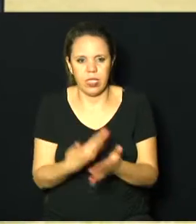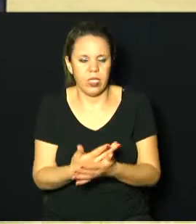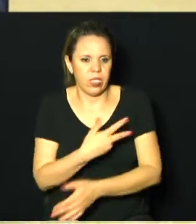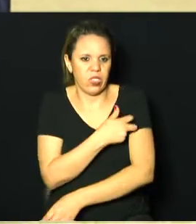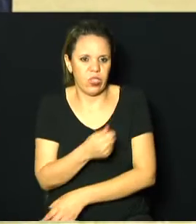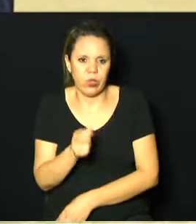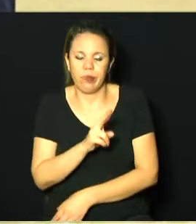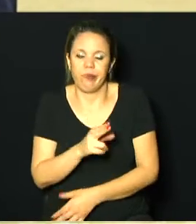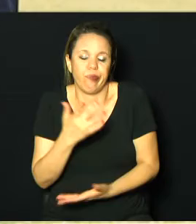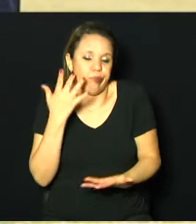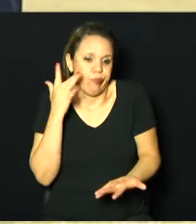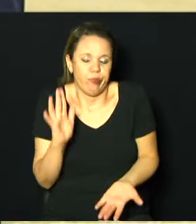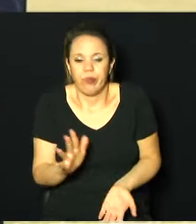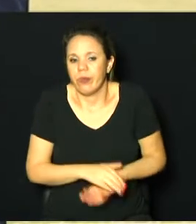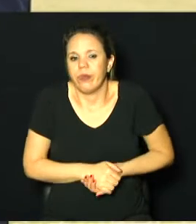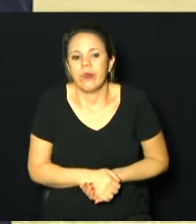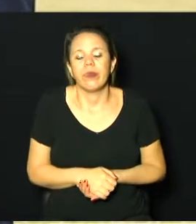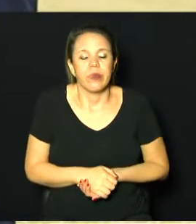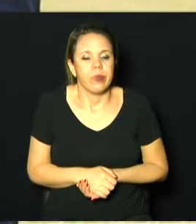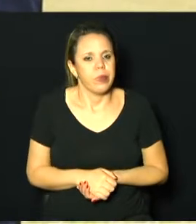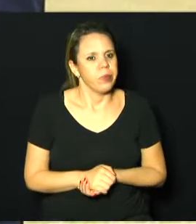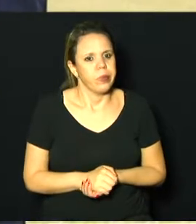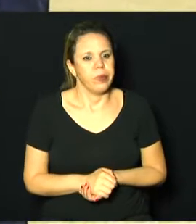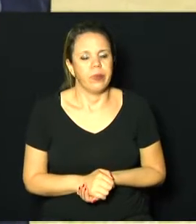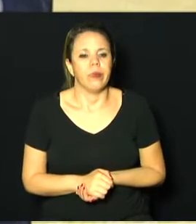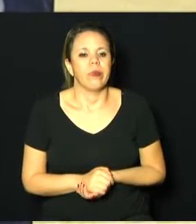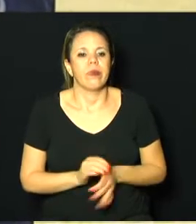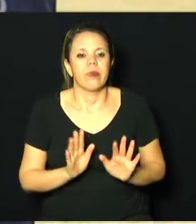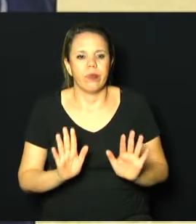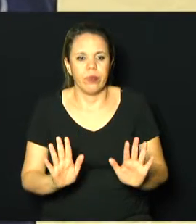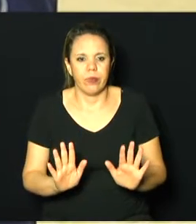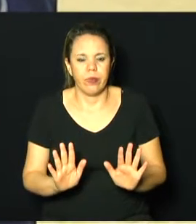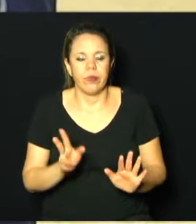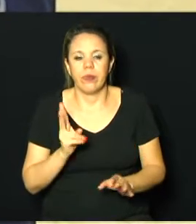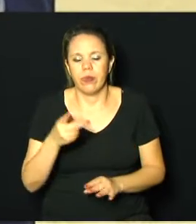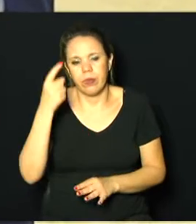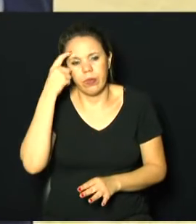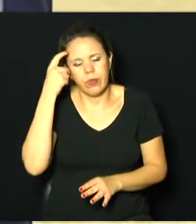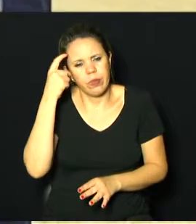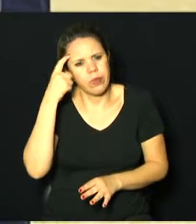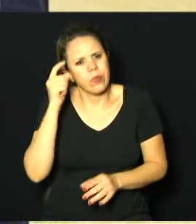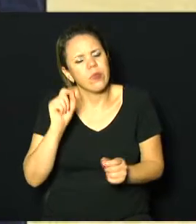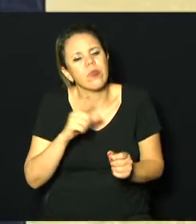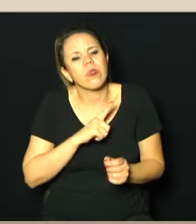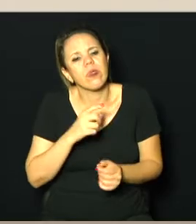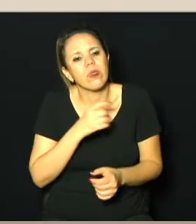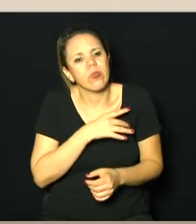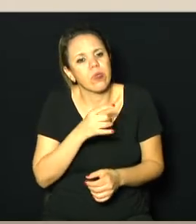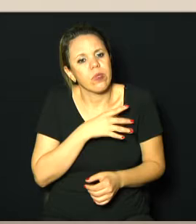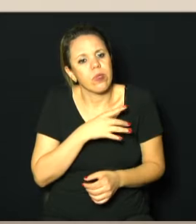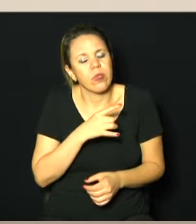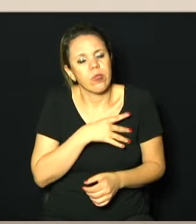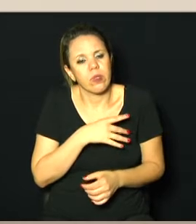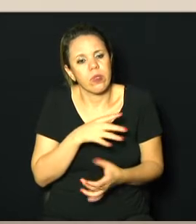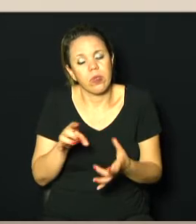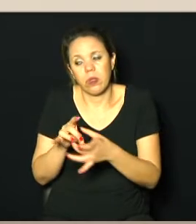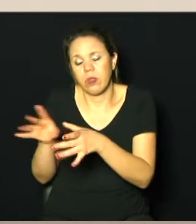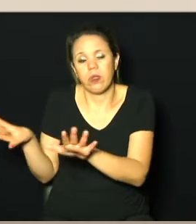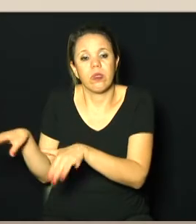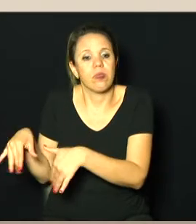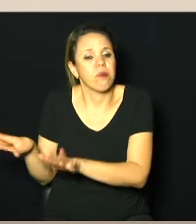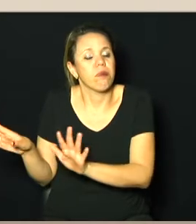vacina, a gente não sabe, né, como será, mas e sempre pensar, do que eu tenho medo? Eu tenho medo do que eu